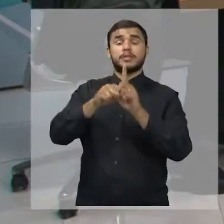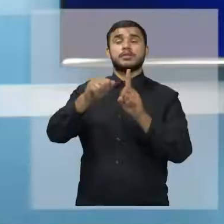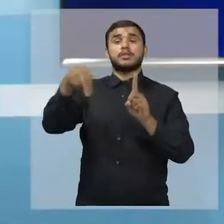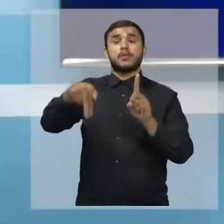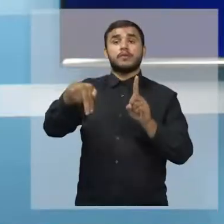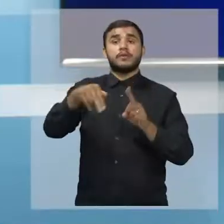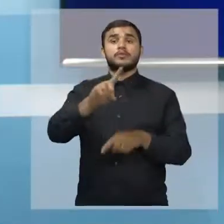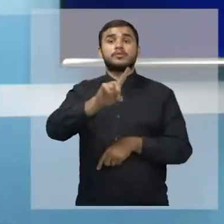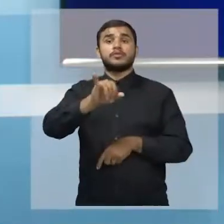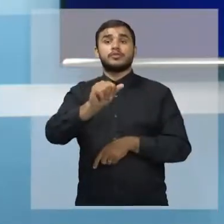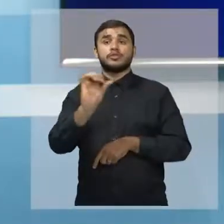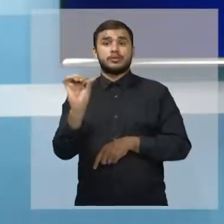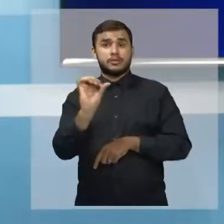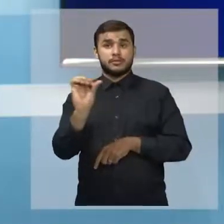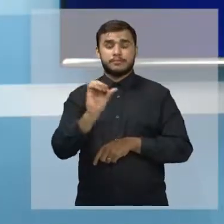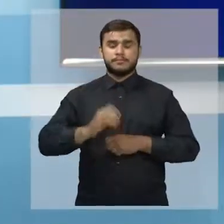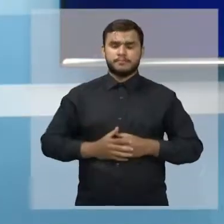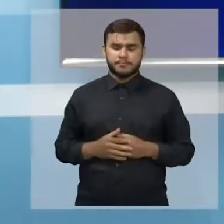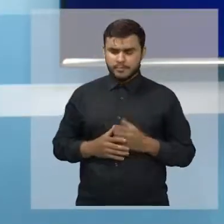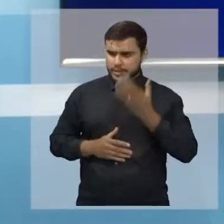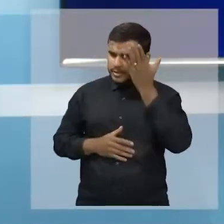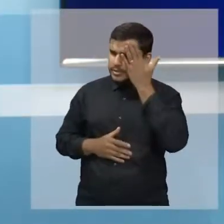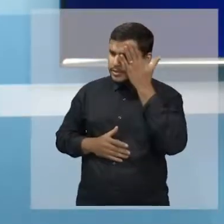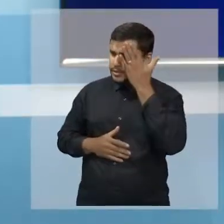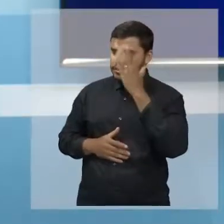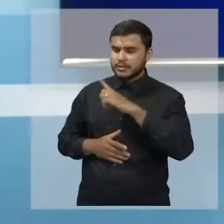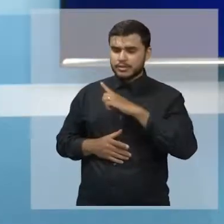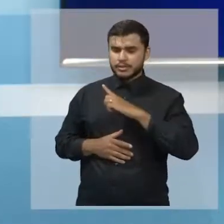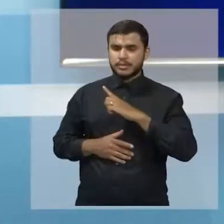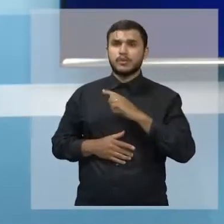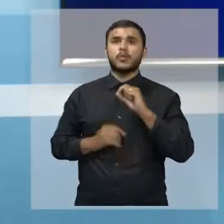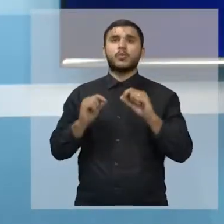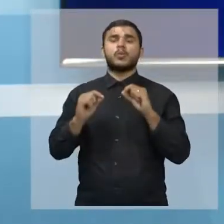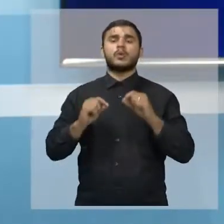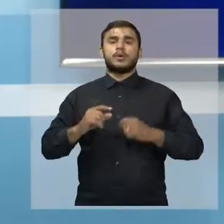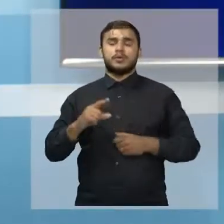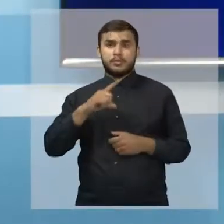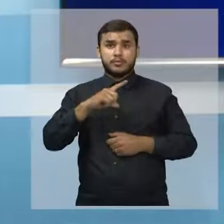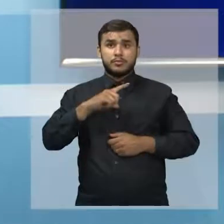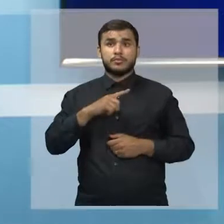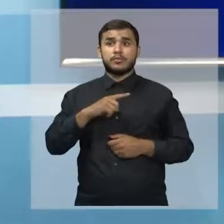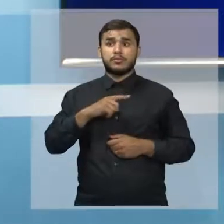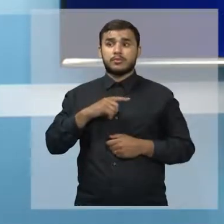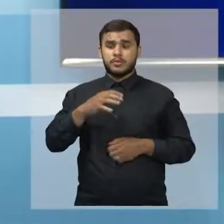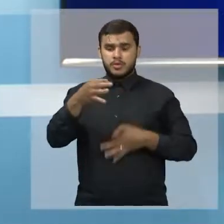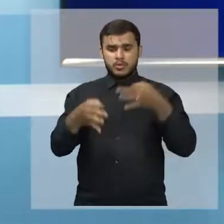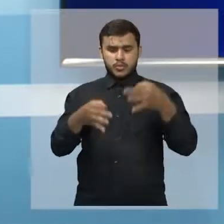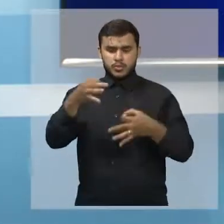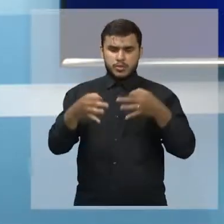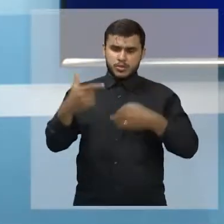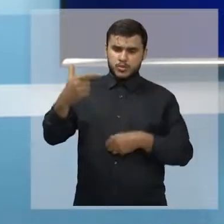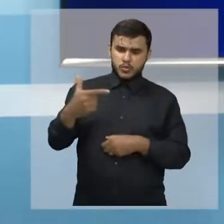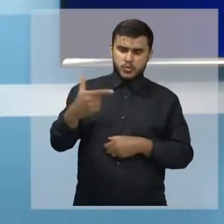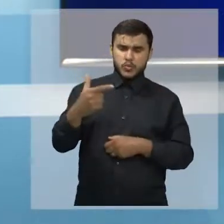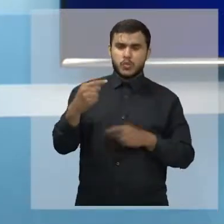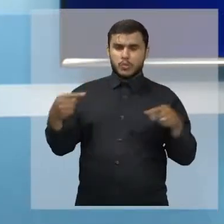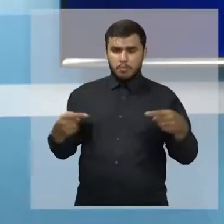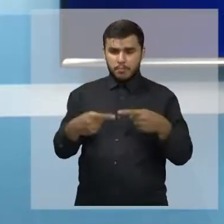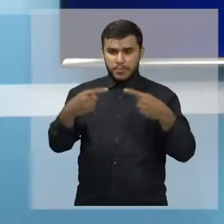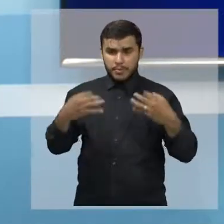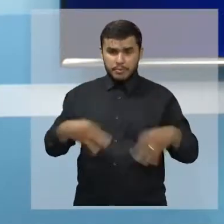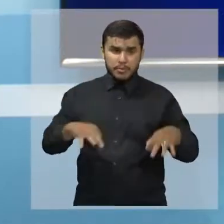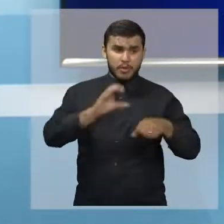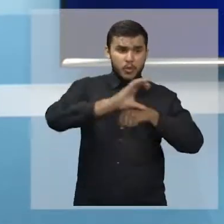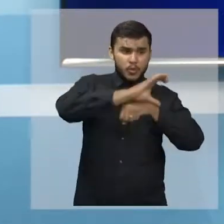às ADCs, né? São ações de declaratório de constitucionalidade